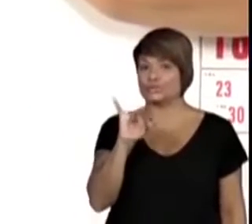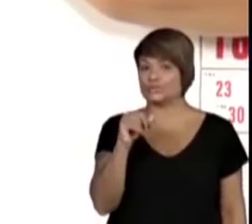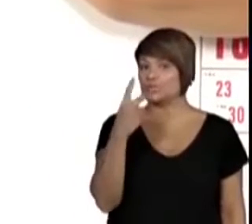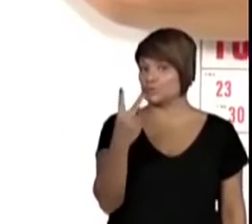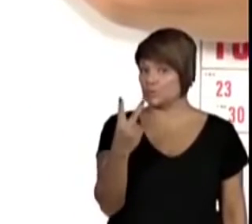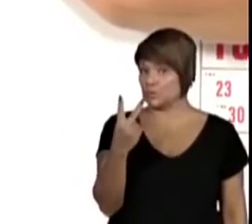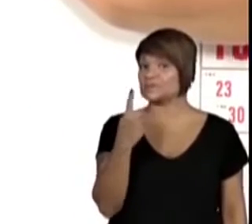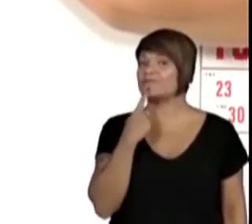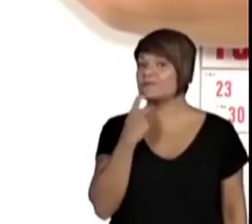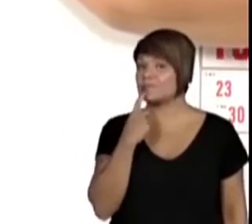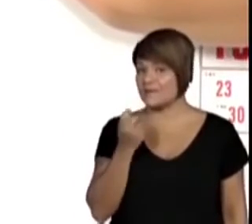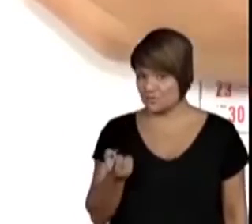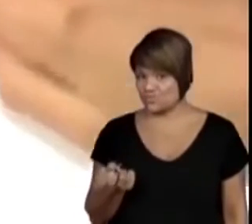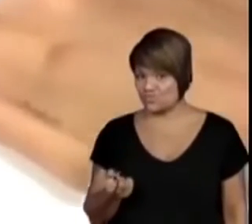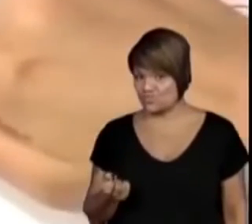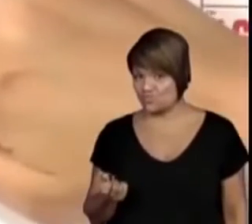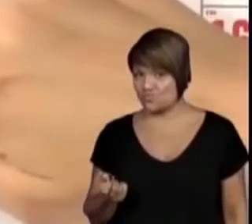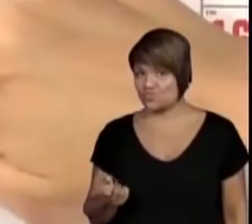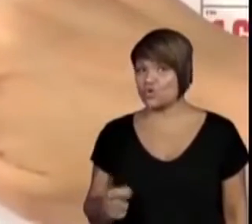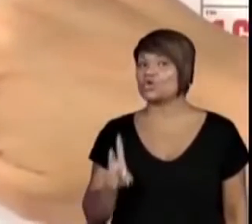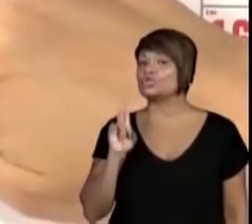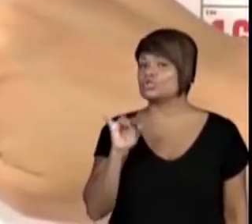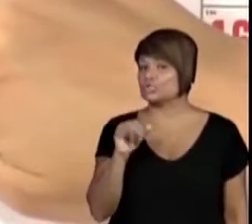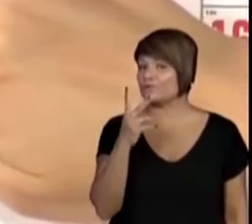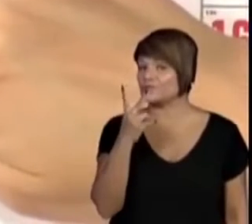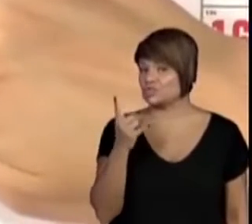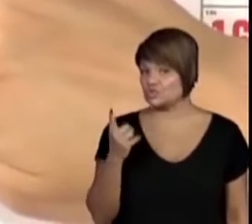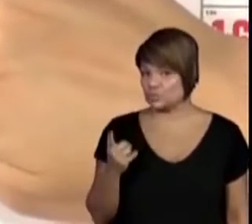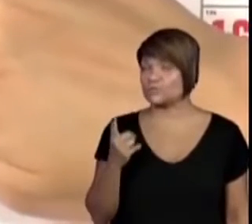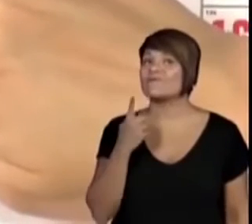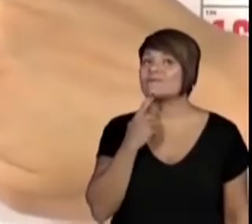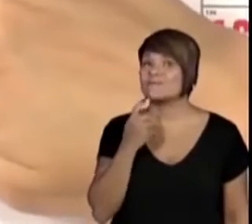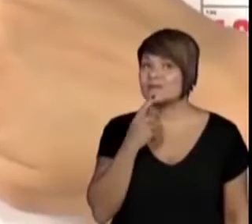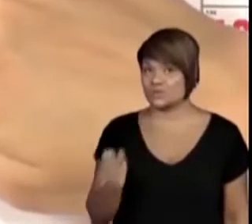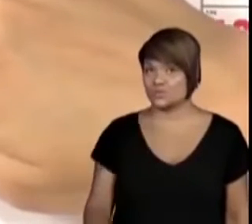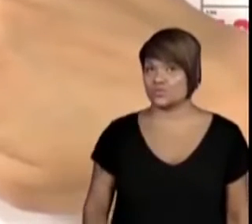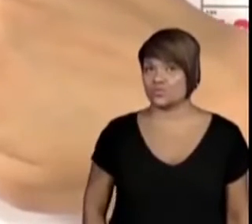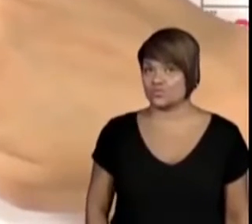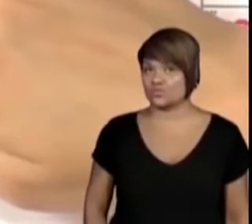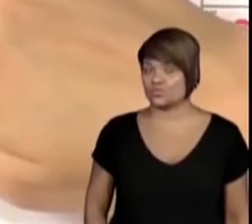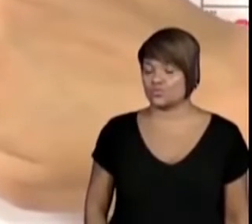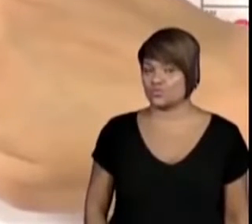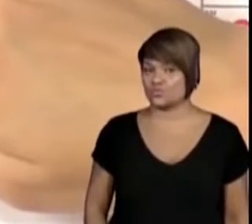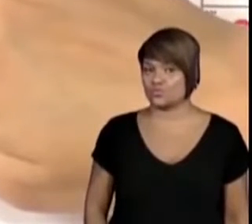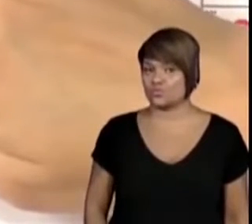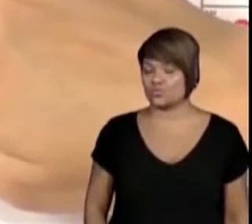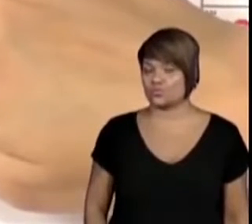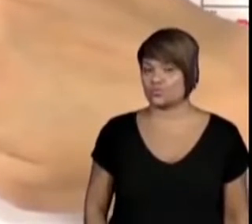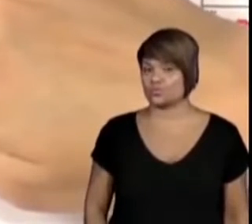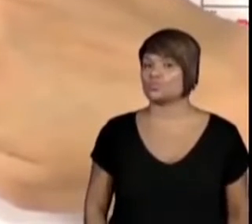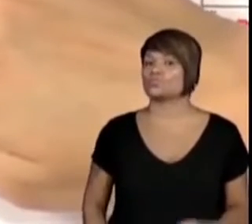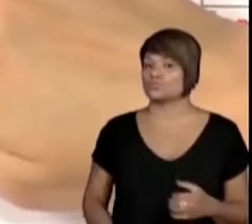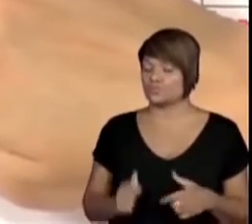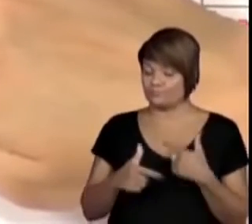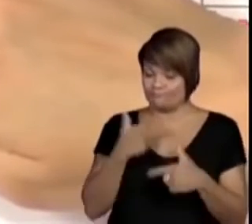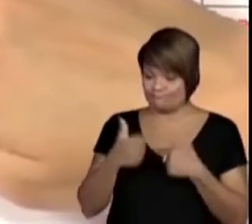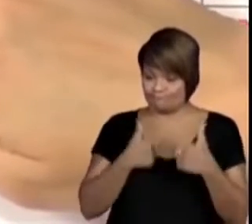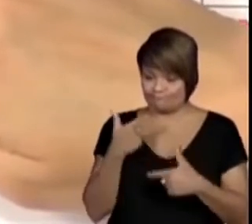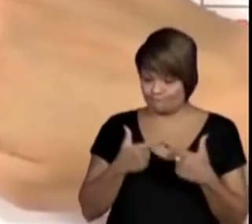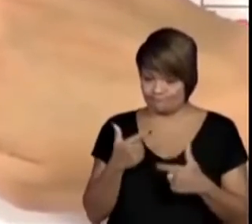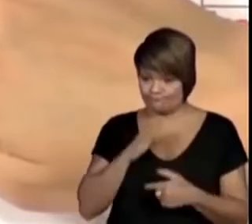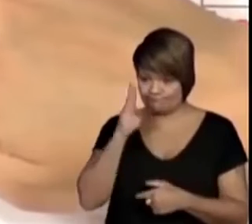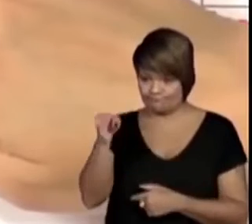está vermelho e o dia 21 está vermelho. Isso para quem trabalha e vai muito